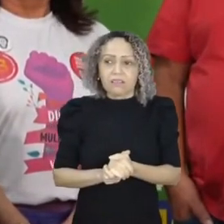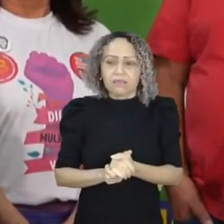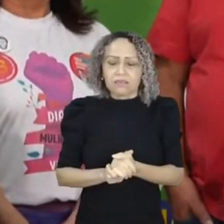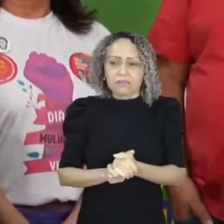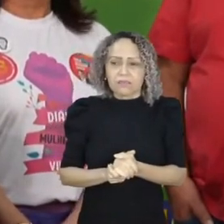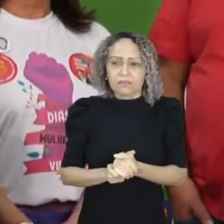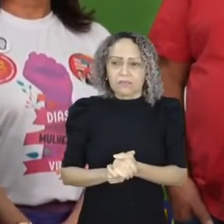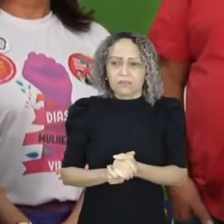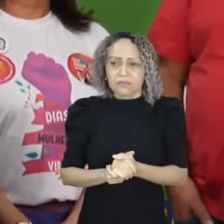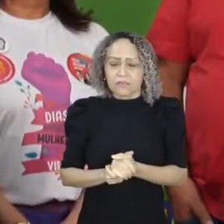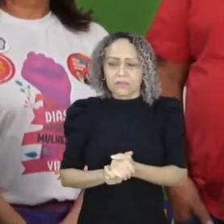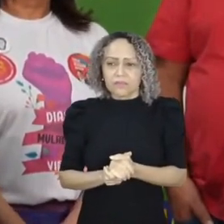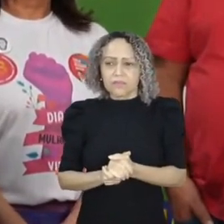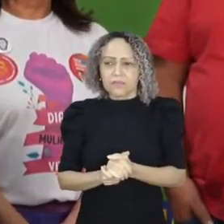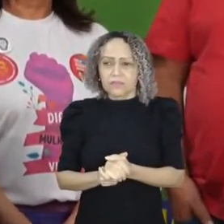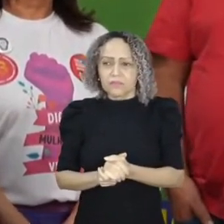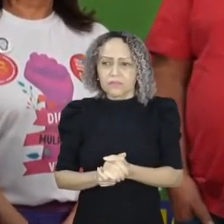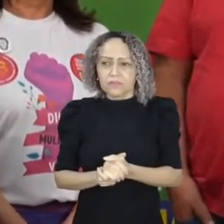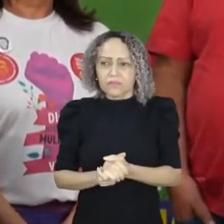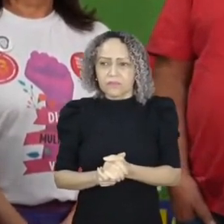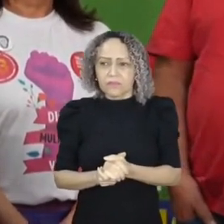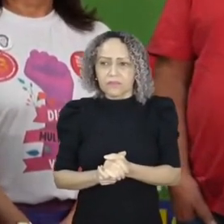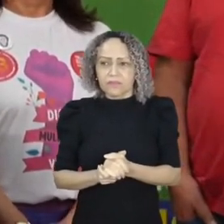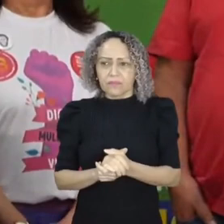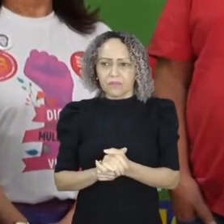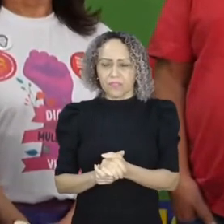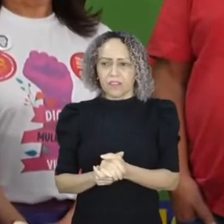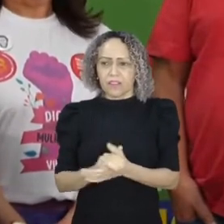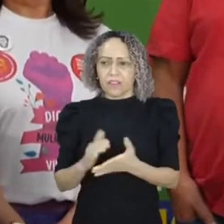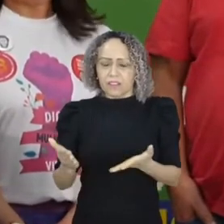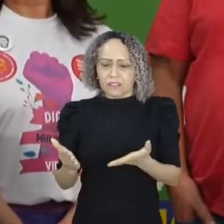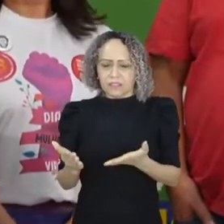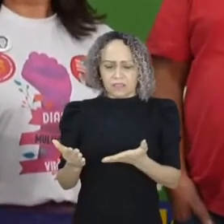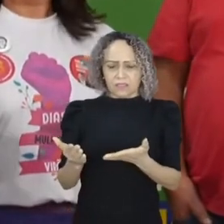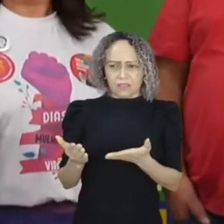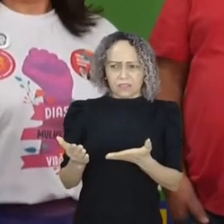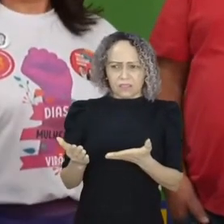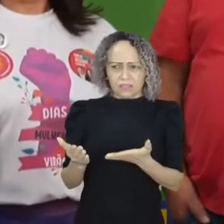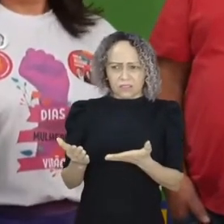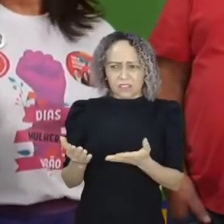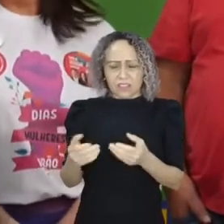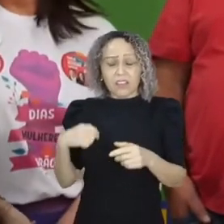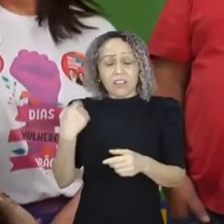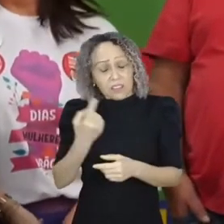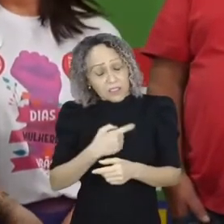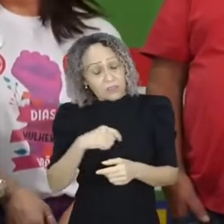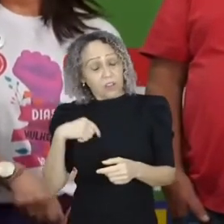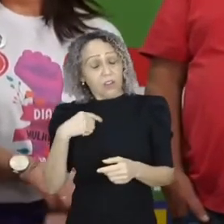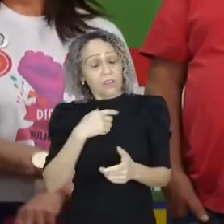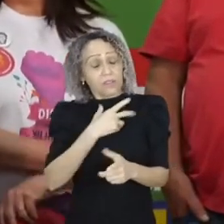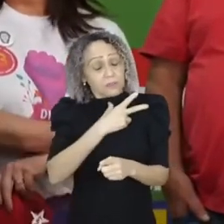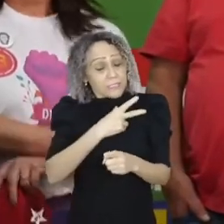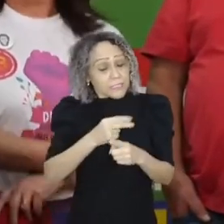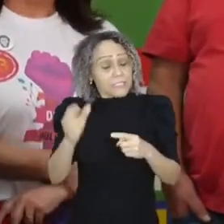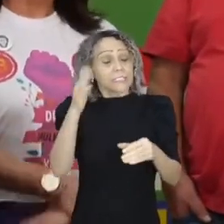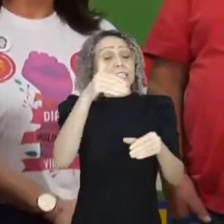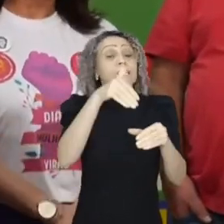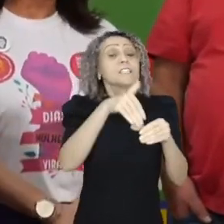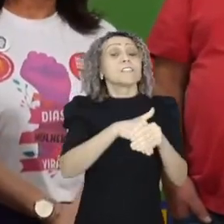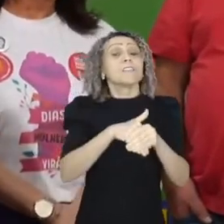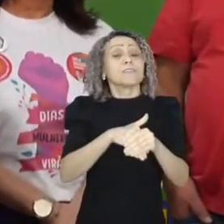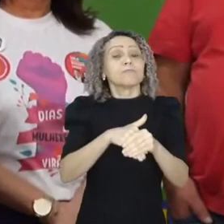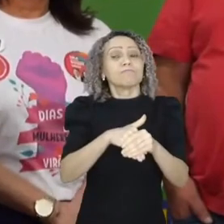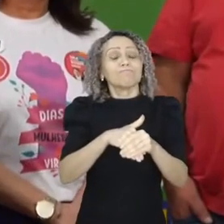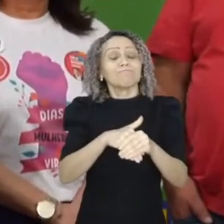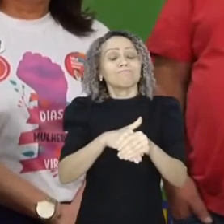comia. Ele falou para um jornalista estrangeiro. Então, veja, nós vamos ganhar as eleições por isso. Vamos